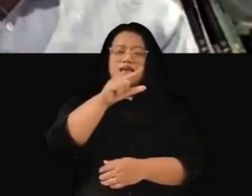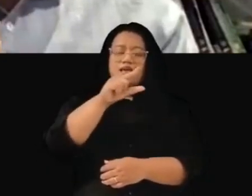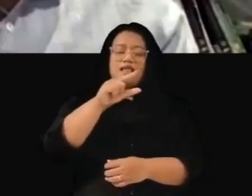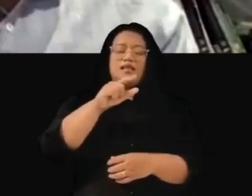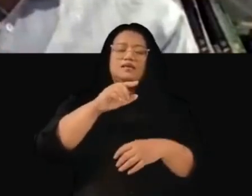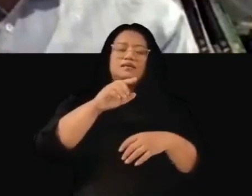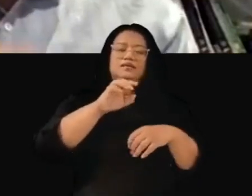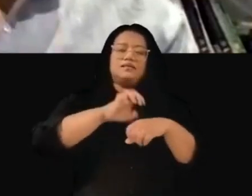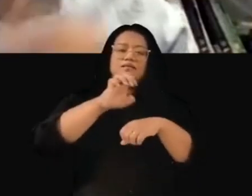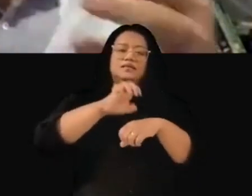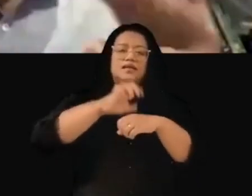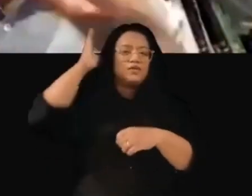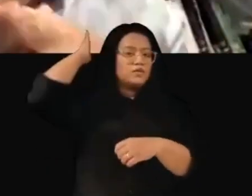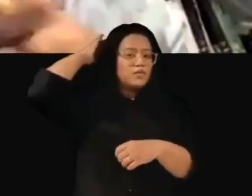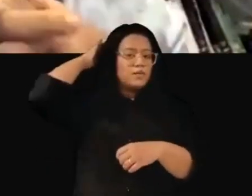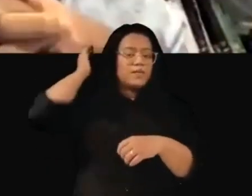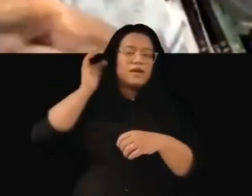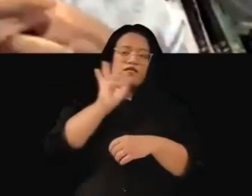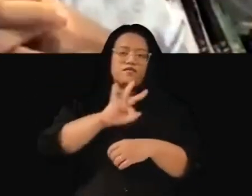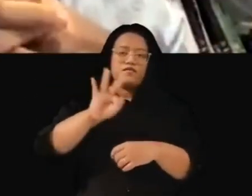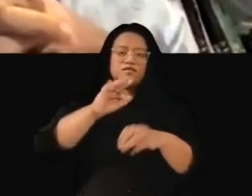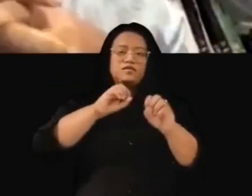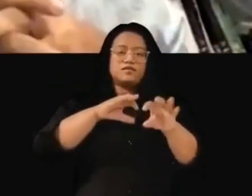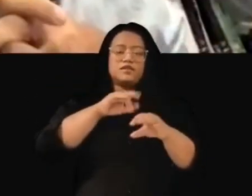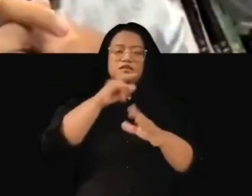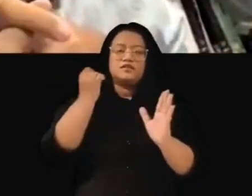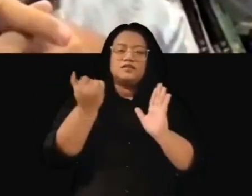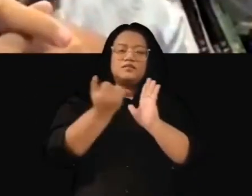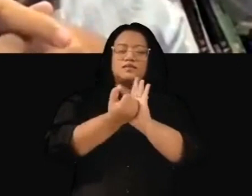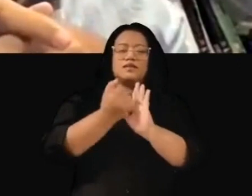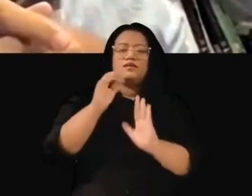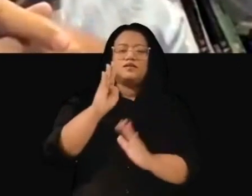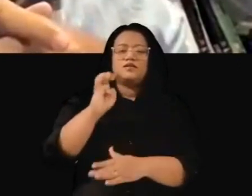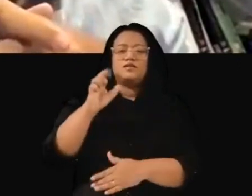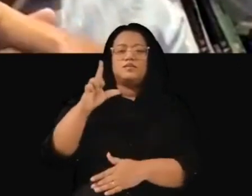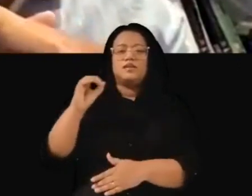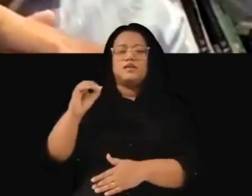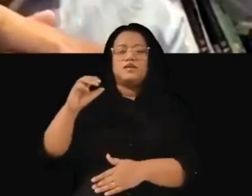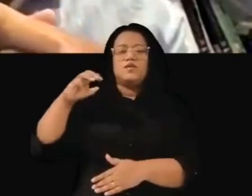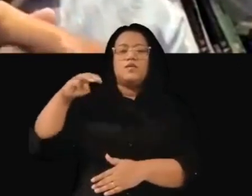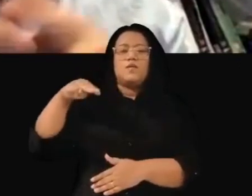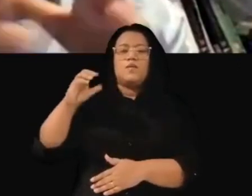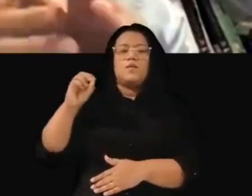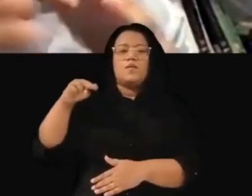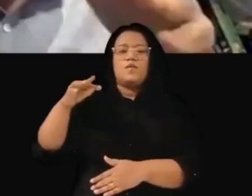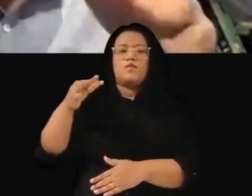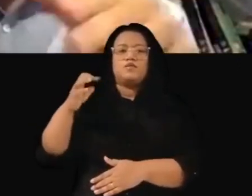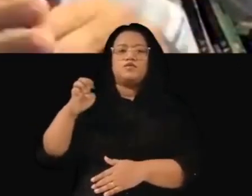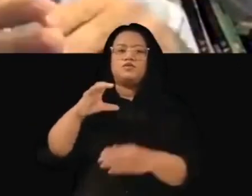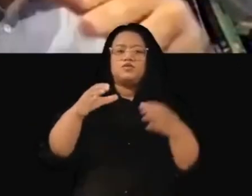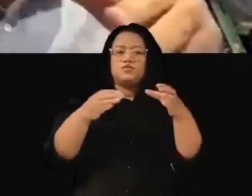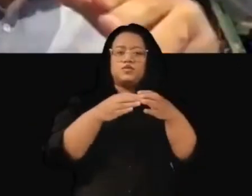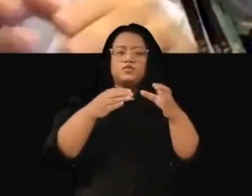belíssima tese discutindo os impactos de Belo Monte junto ao povo Paquissambá, né, que está